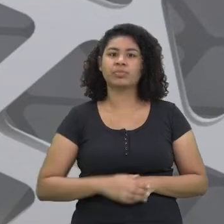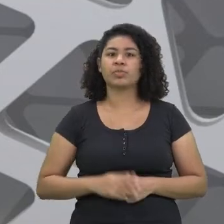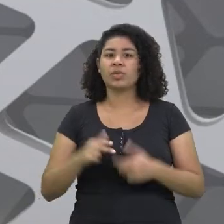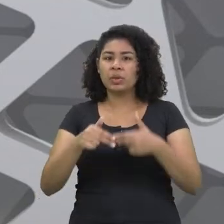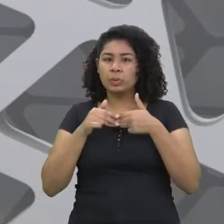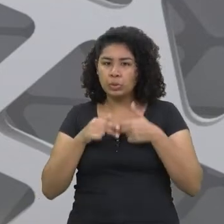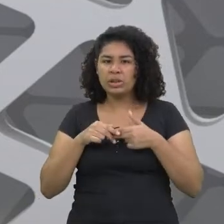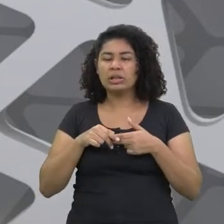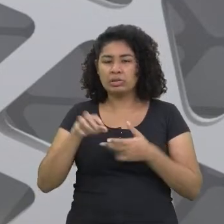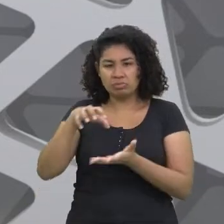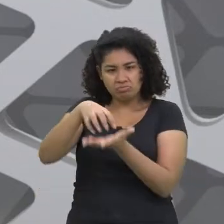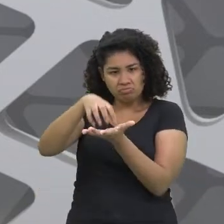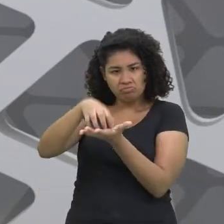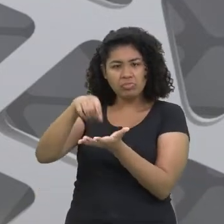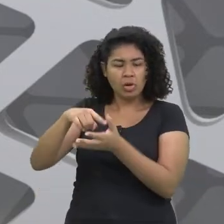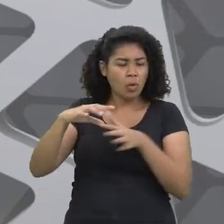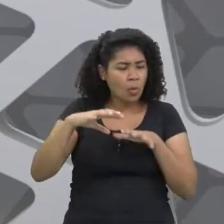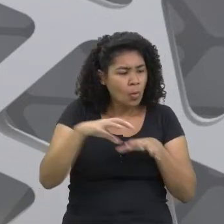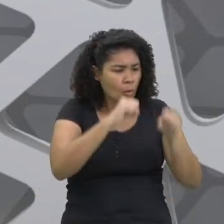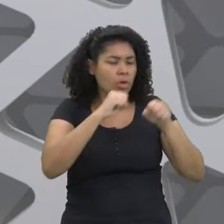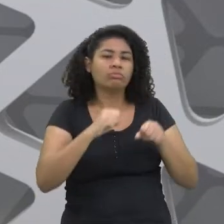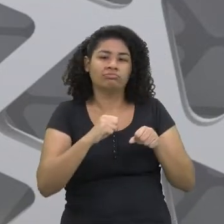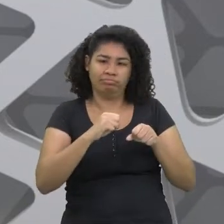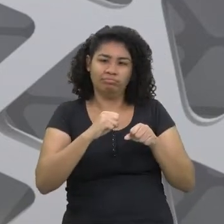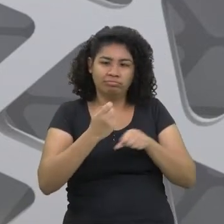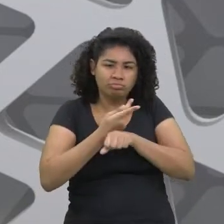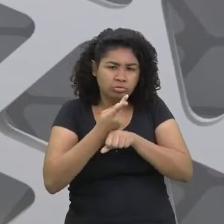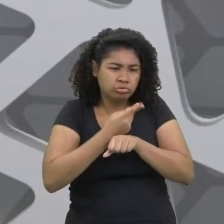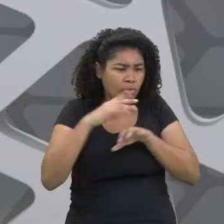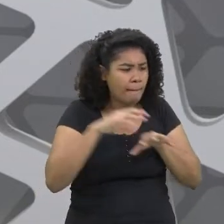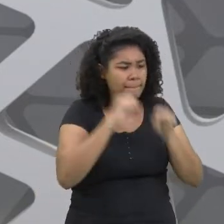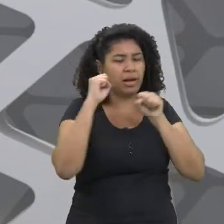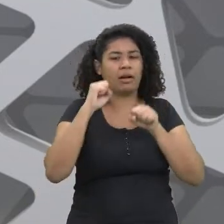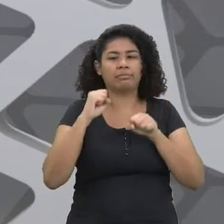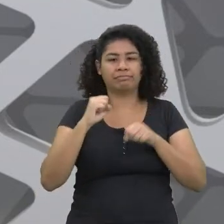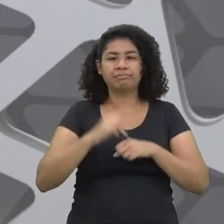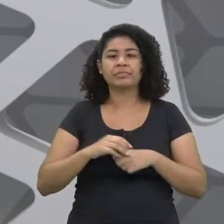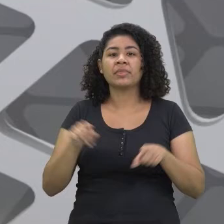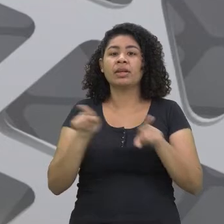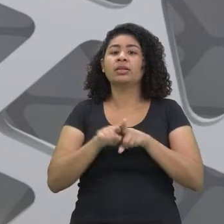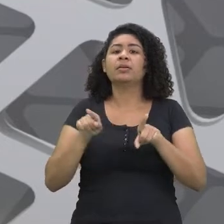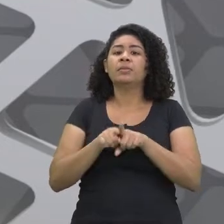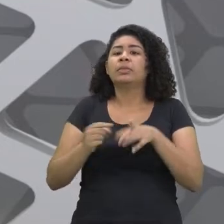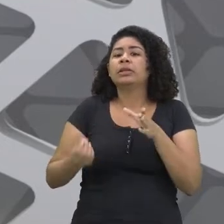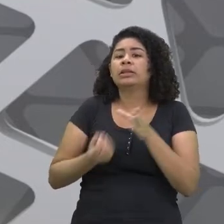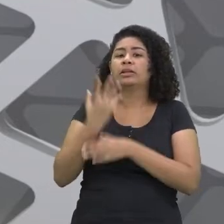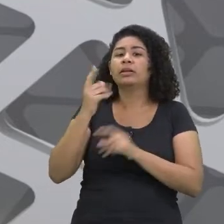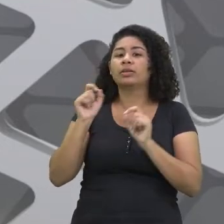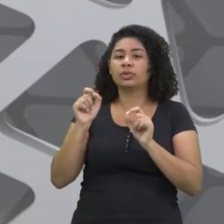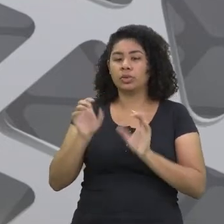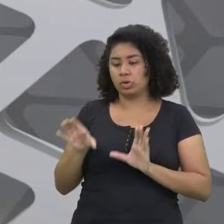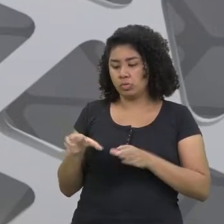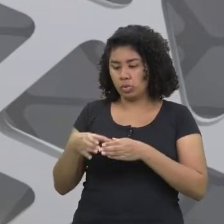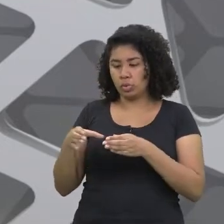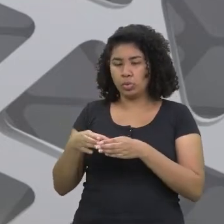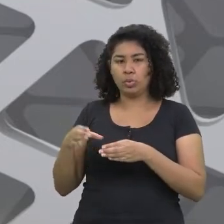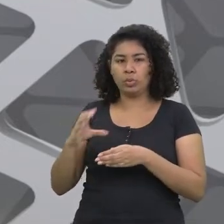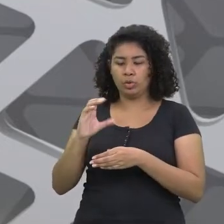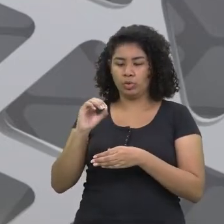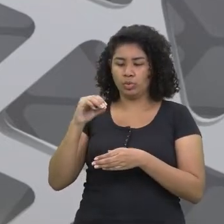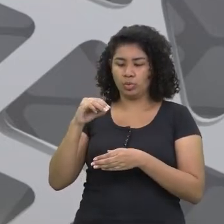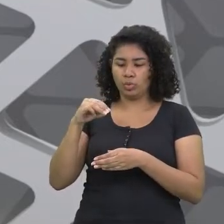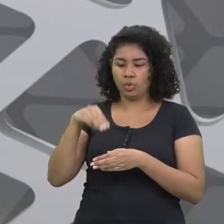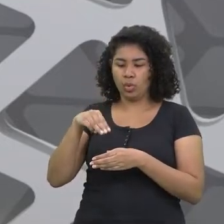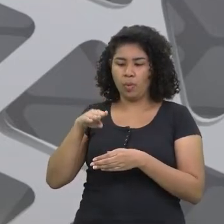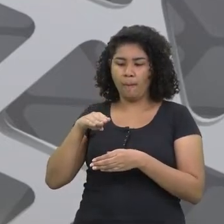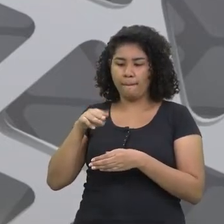a Inquisição foi reativada. Foi criada também, como nós vemos nesse parágrafo, a Companhia de Jesus, que é uma das ordens religiosas,